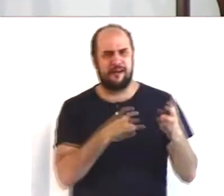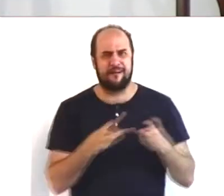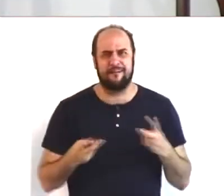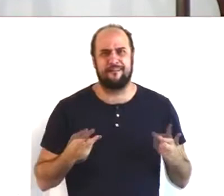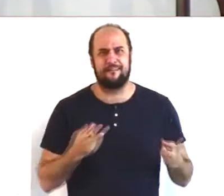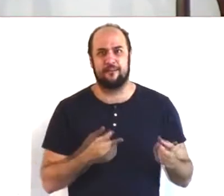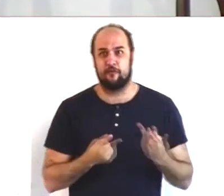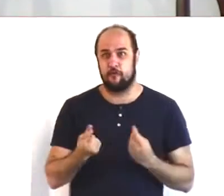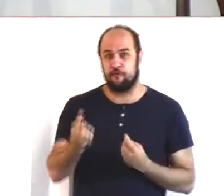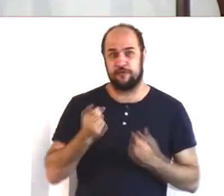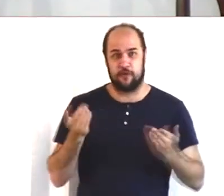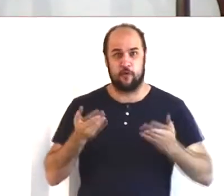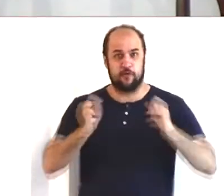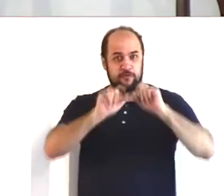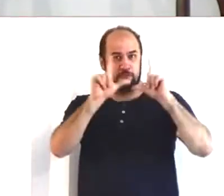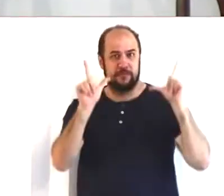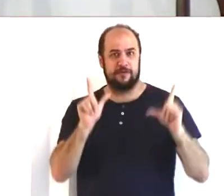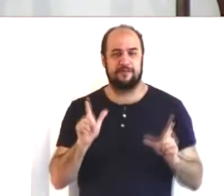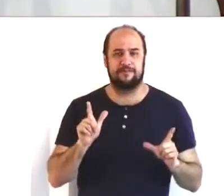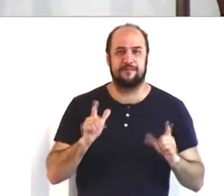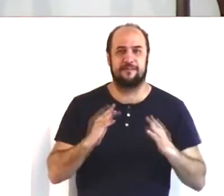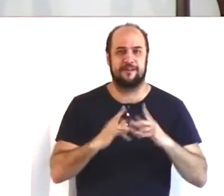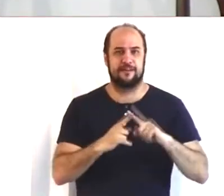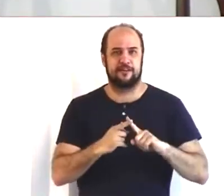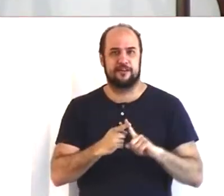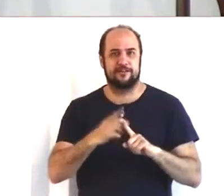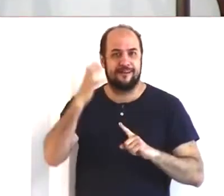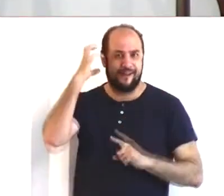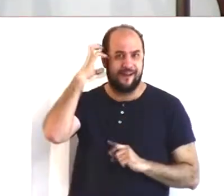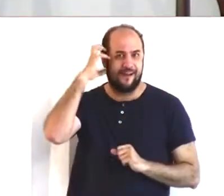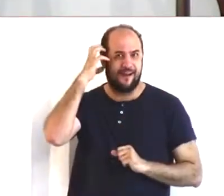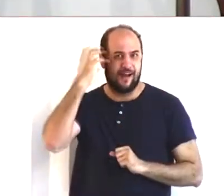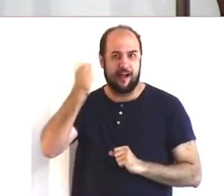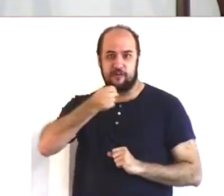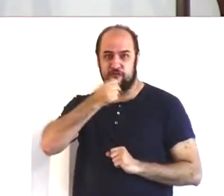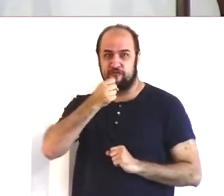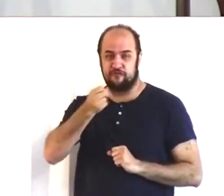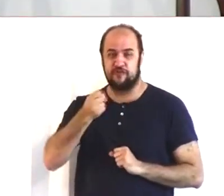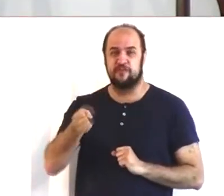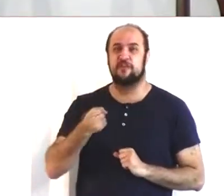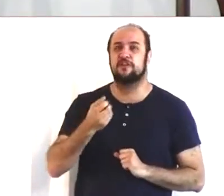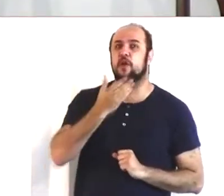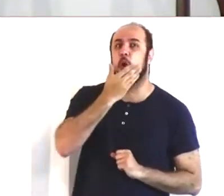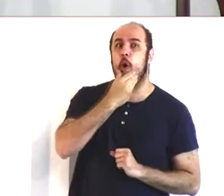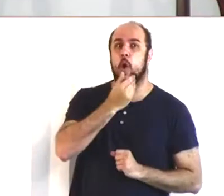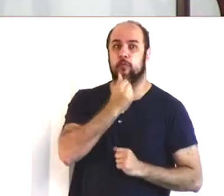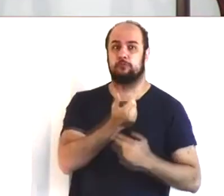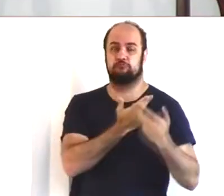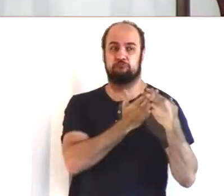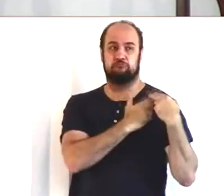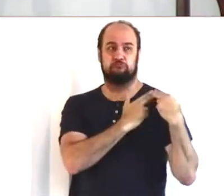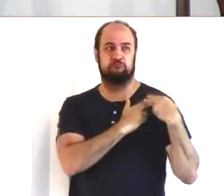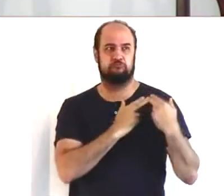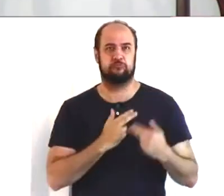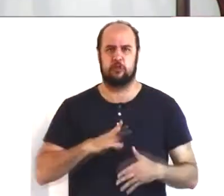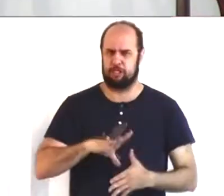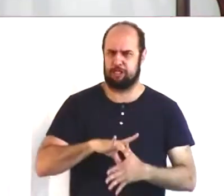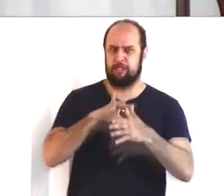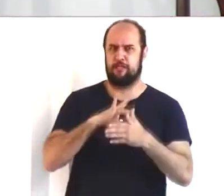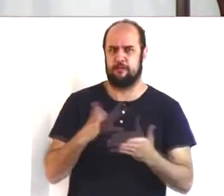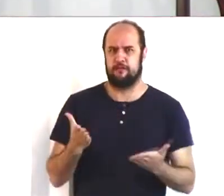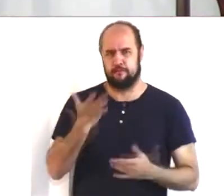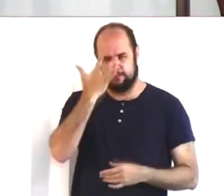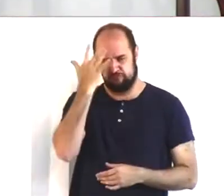Enquanto eu vinha para a igreja hoje pela manhã, uma emissora de rádio fazia uma entrevista com um responsável, um líder, de